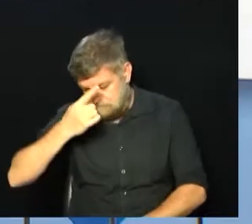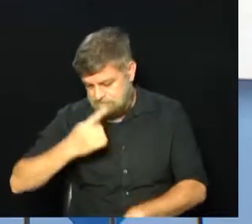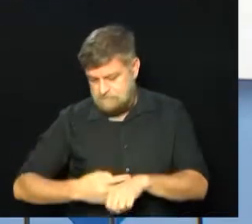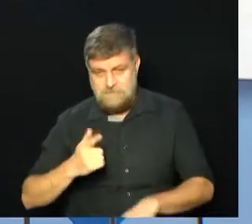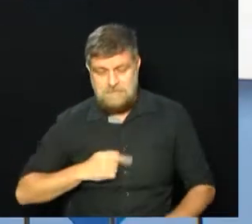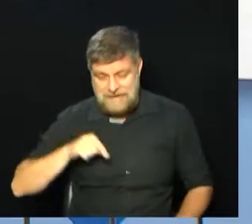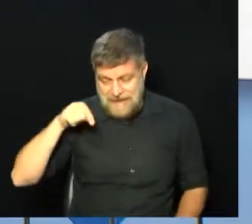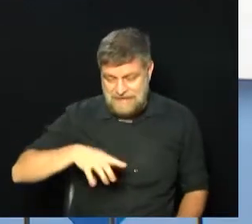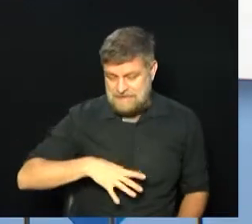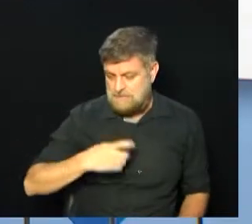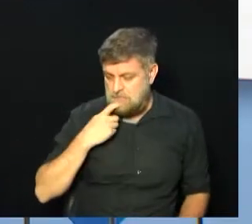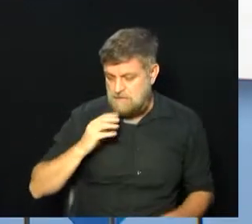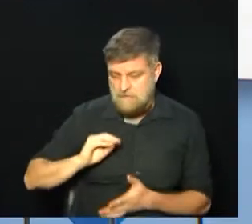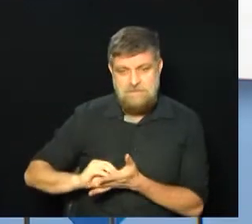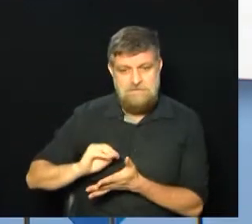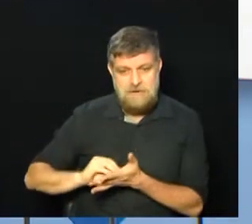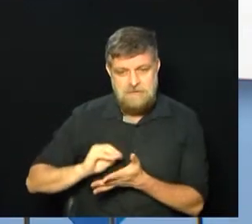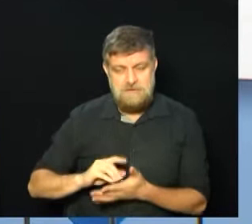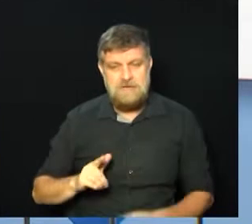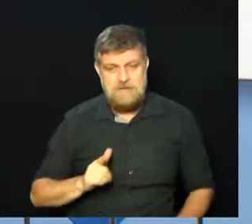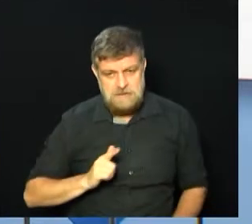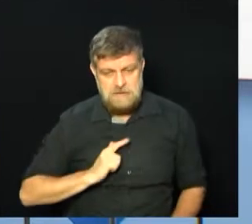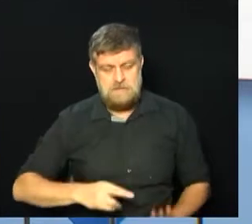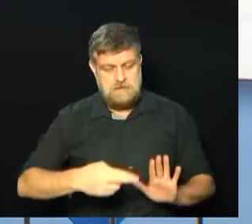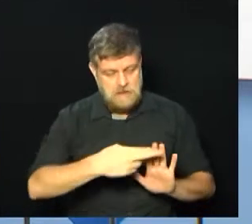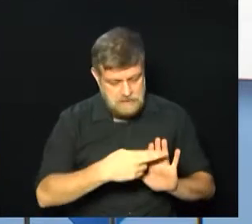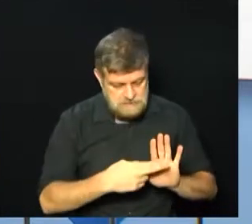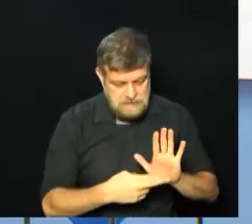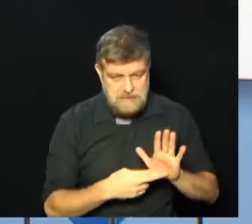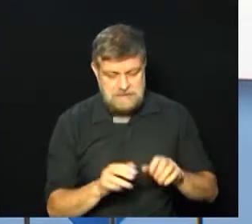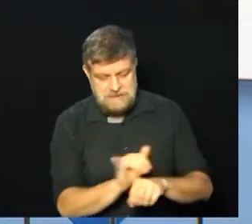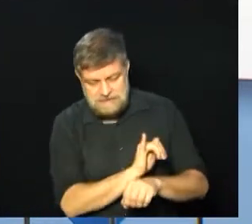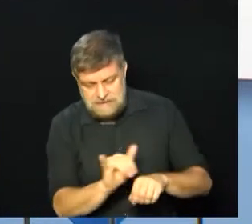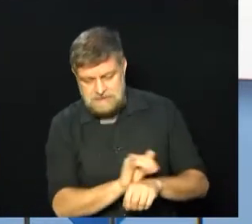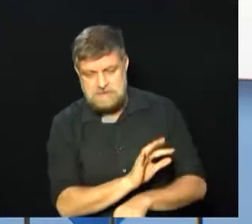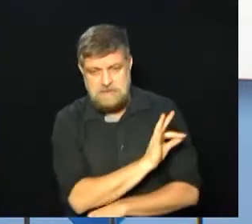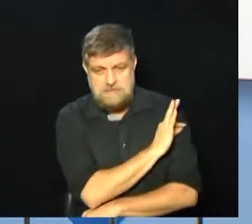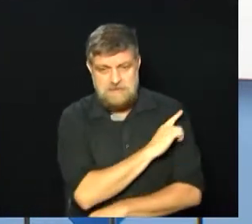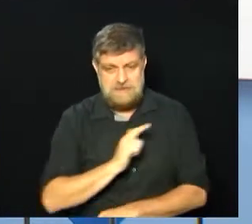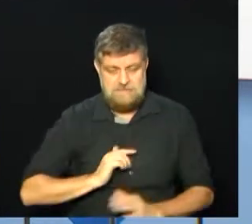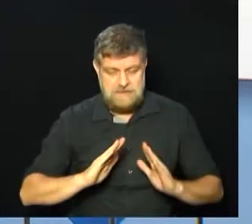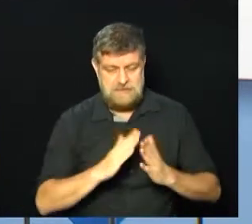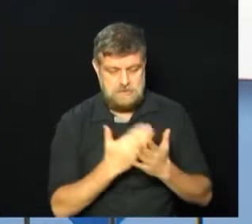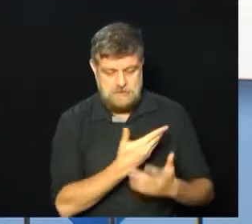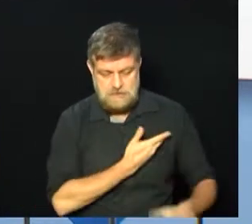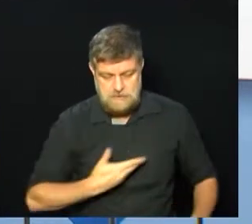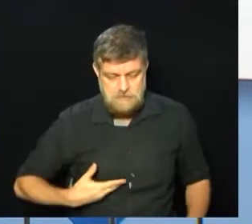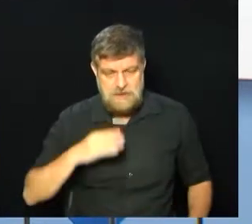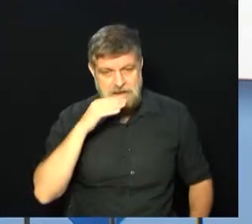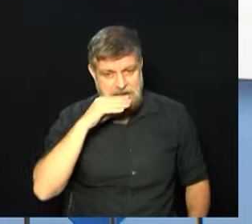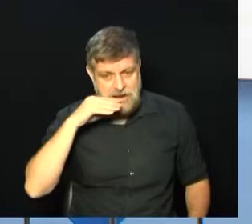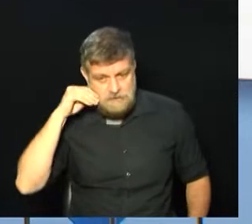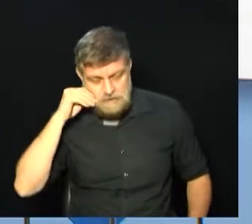tem um teste aqui na cidade inclusive com as medidas em que a prefeitura em relação às escolas públicas para que os adolescentes